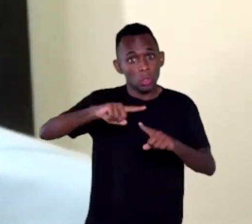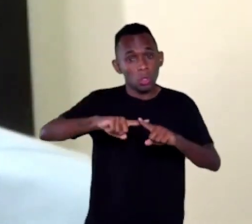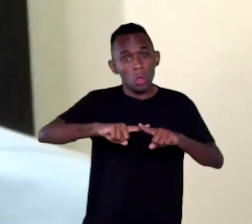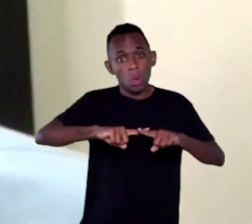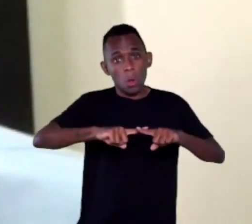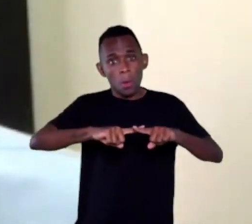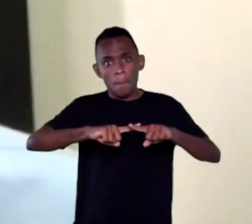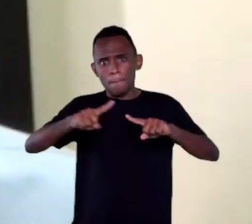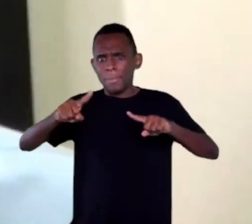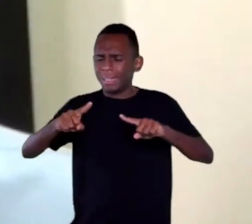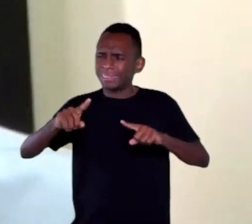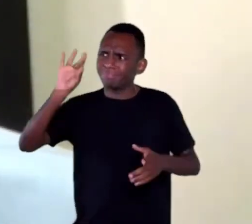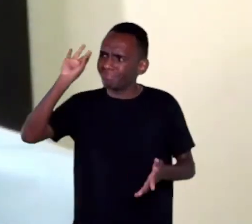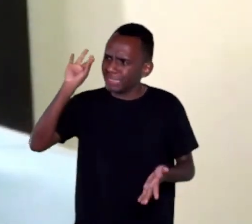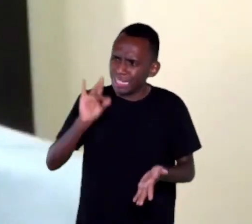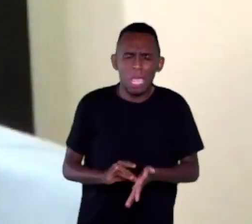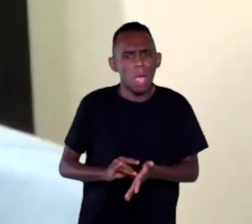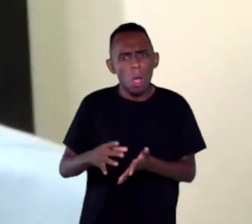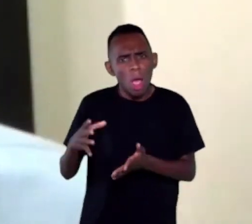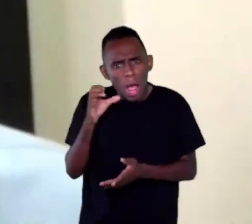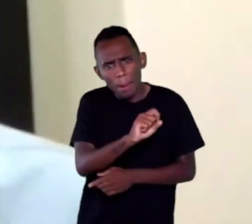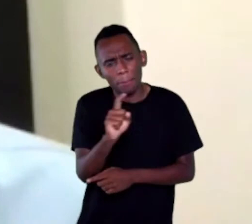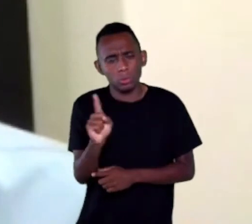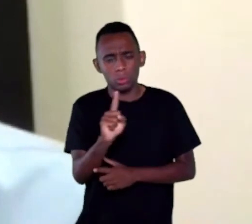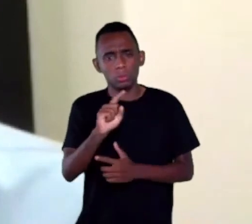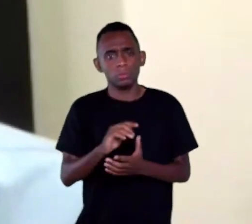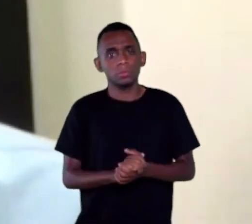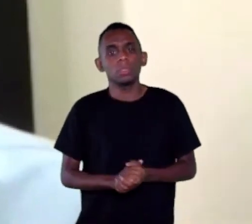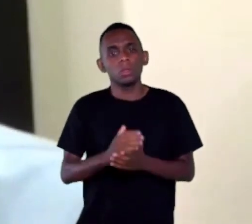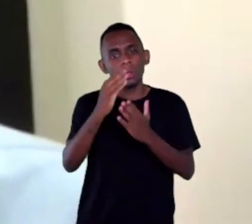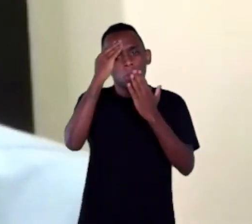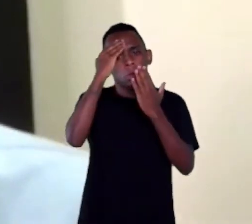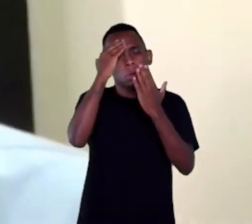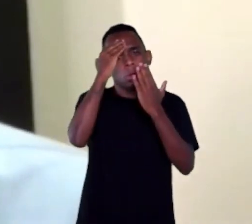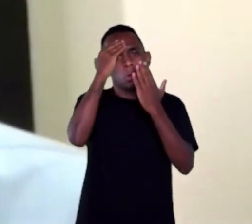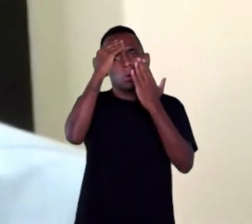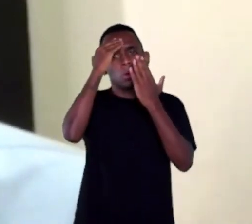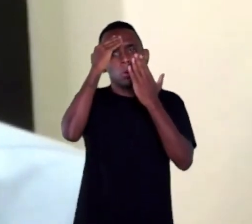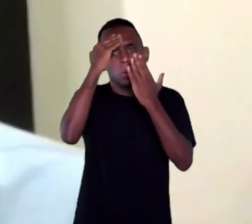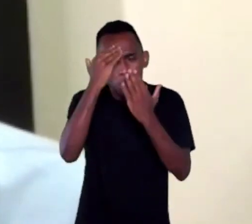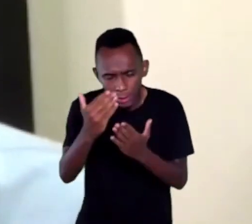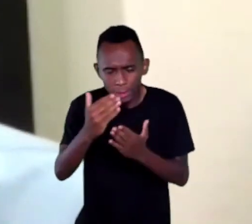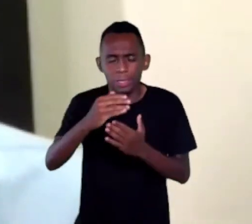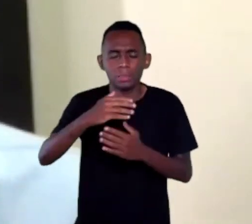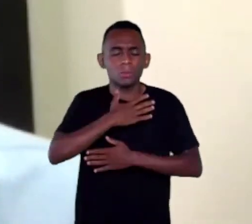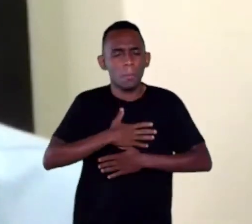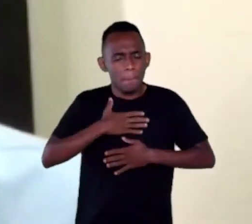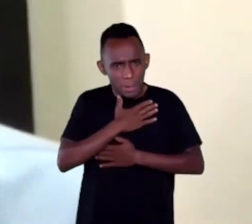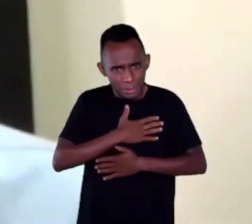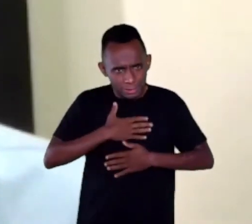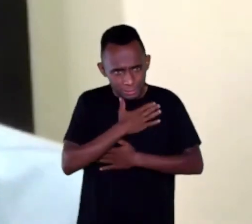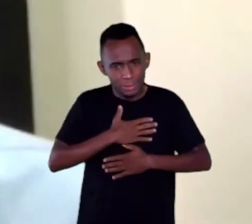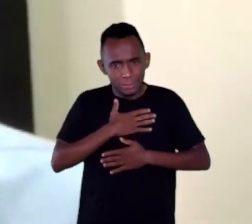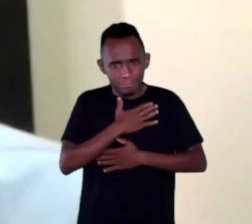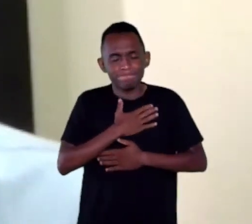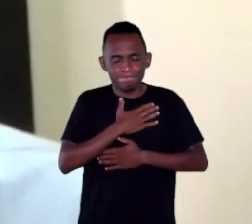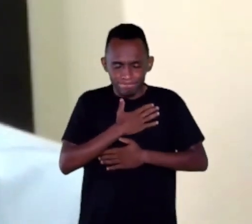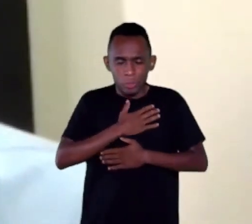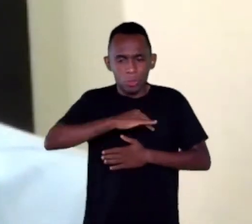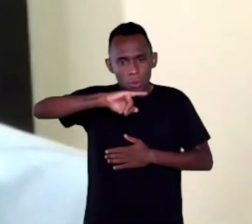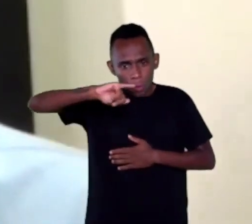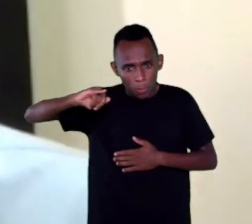não pensaria que seria logo. Então, eu te agradeço o espaço, quero te dizer que foi um prazer, né, passar por